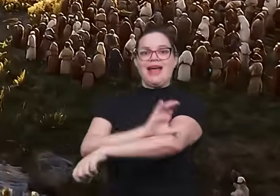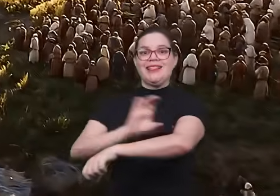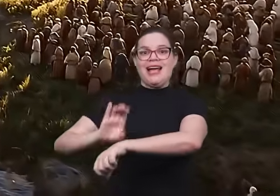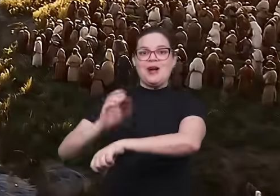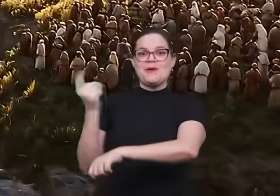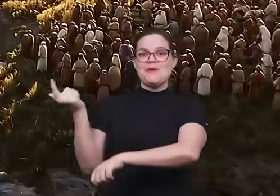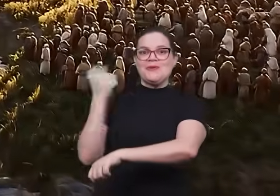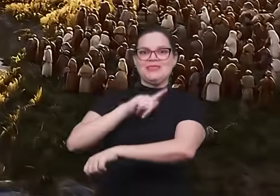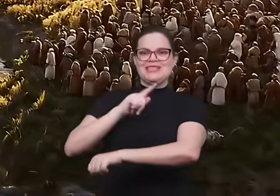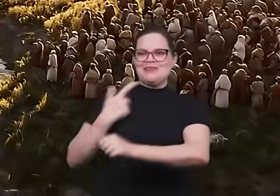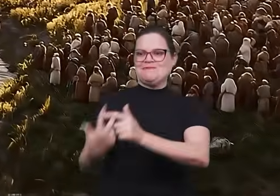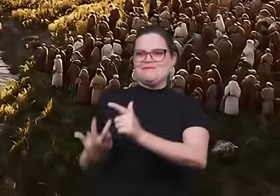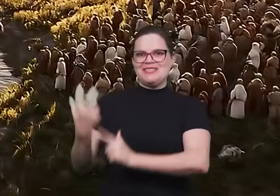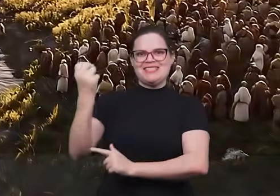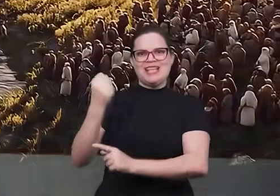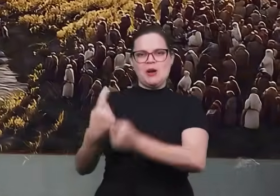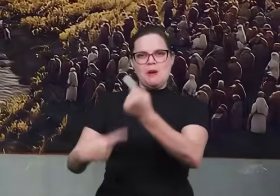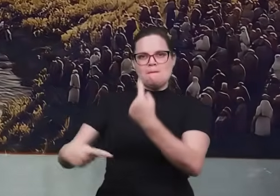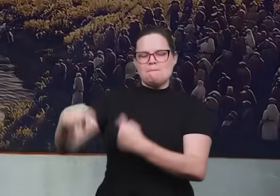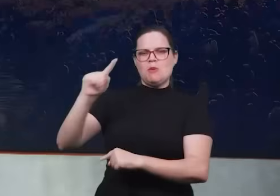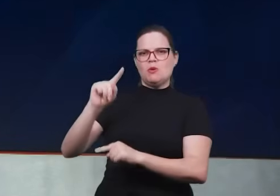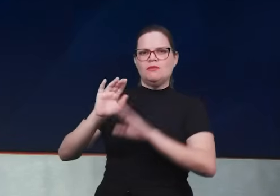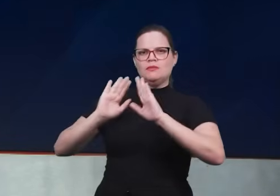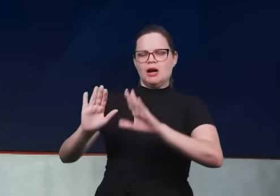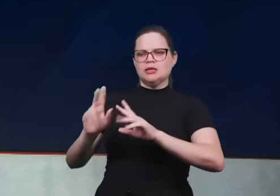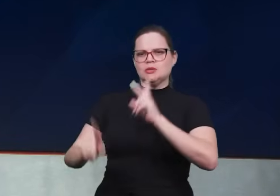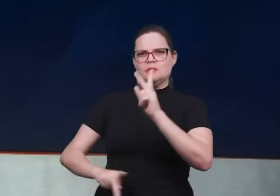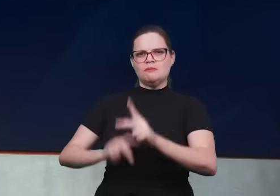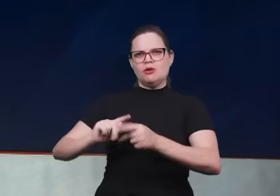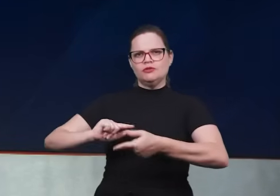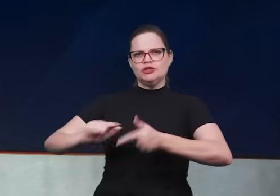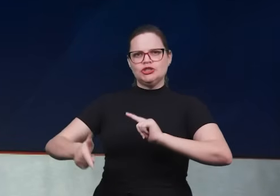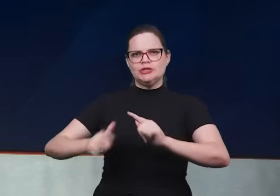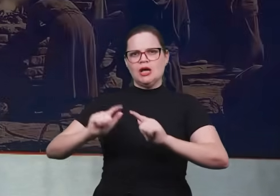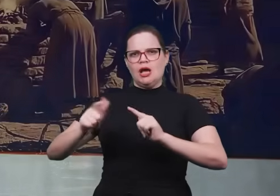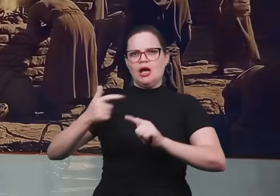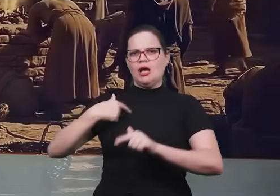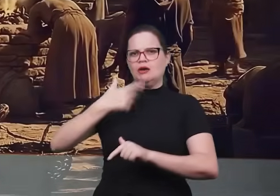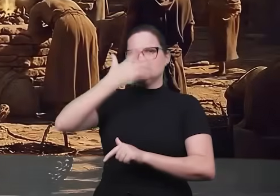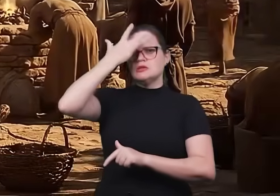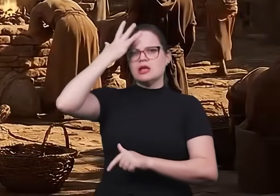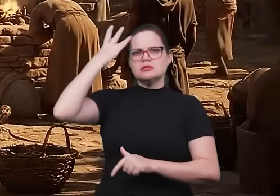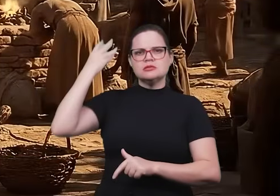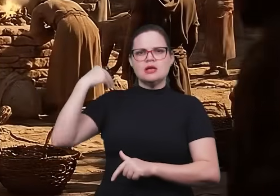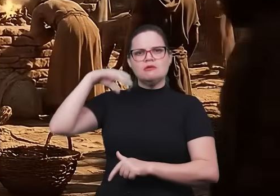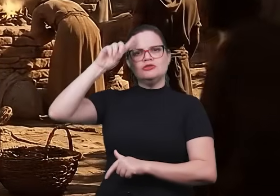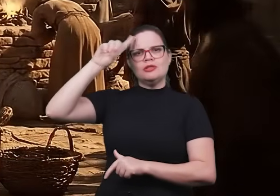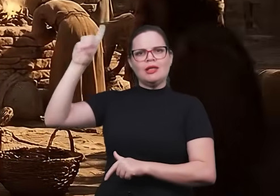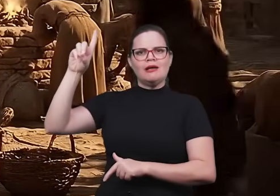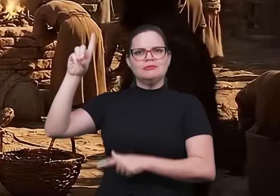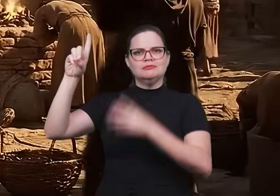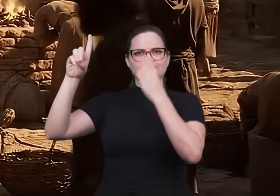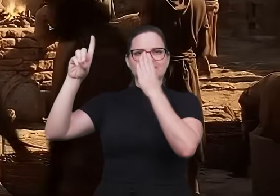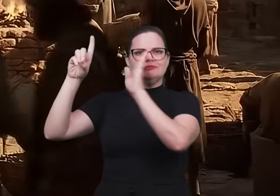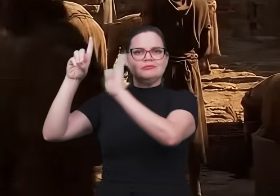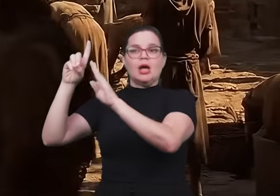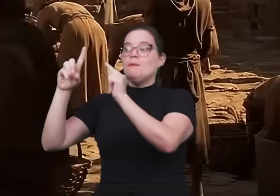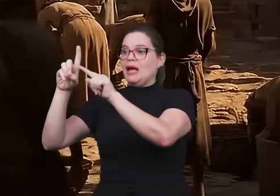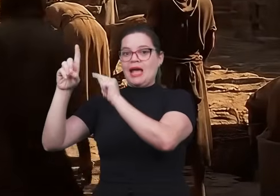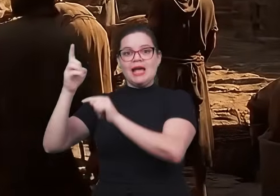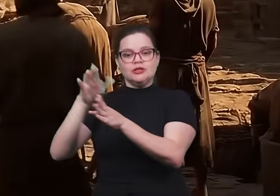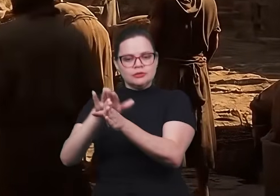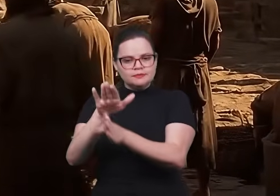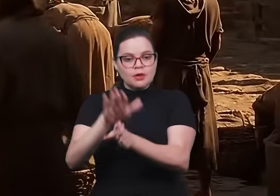recomendação específica do Senhor. A recomendação de Deus era para que o povo testemunhasse do Senhor aos